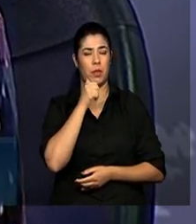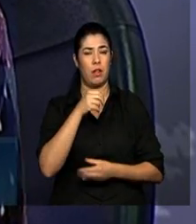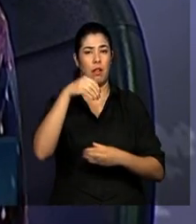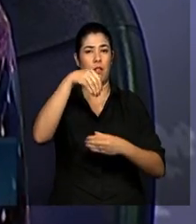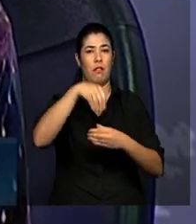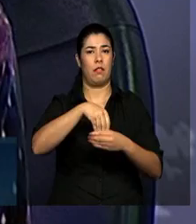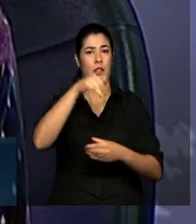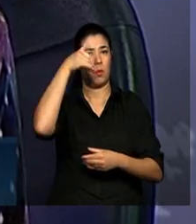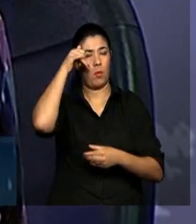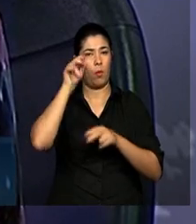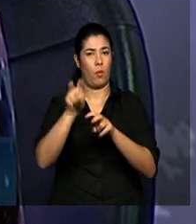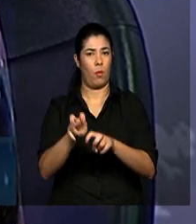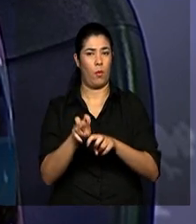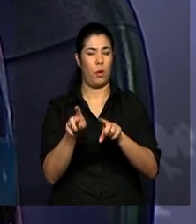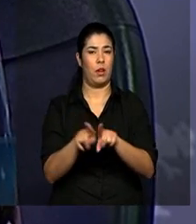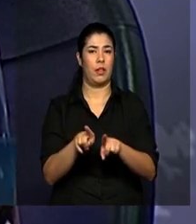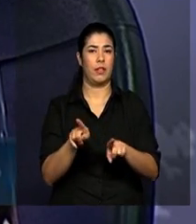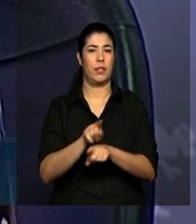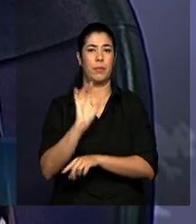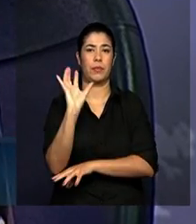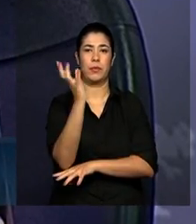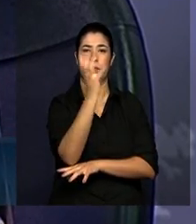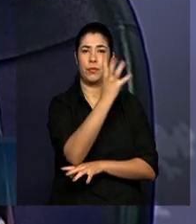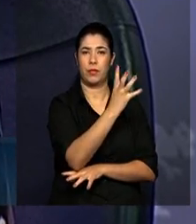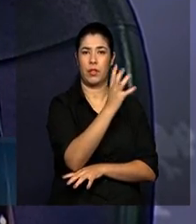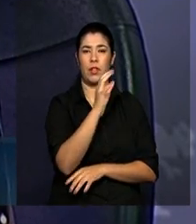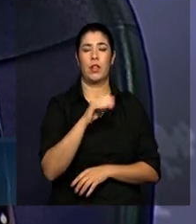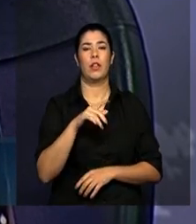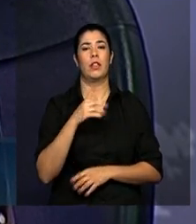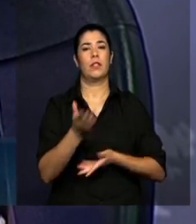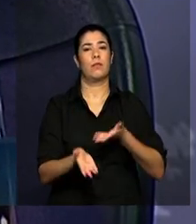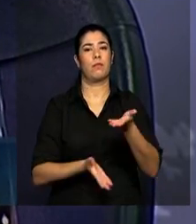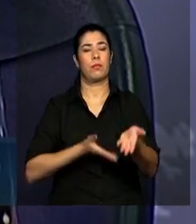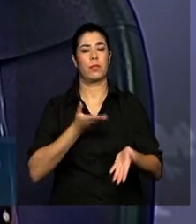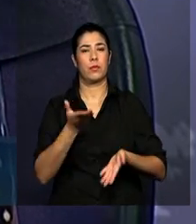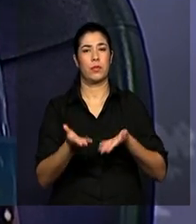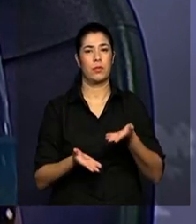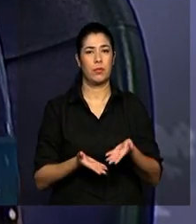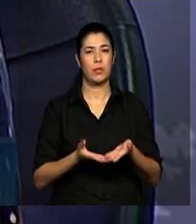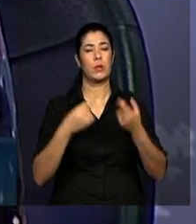serviços de enfrentamento à violência e